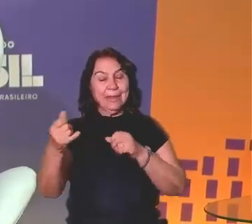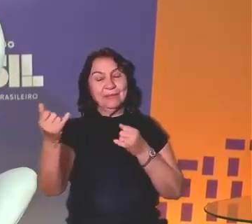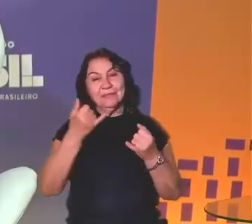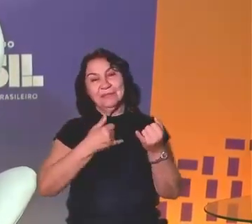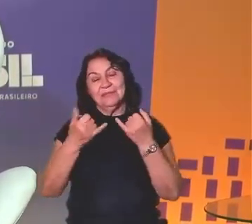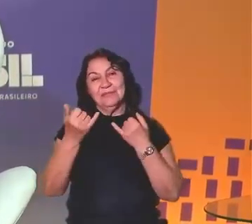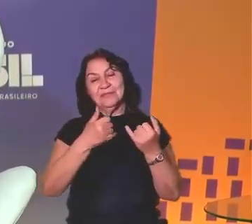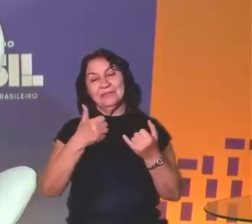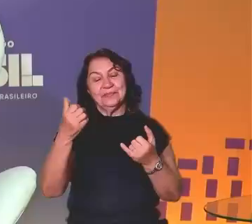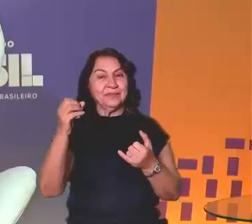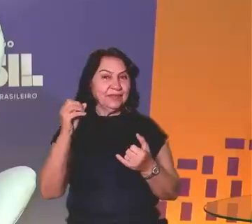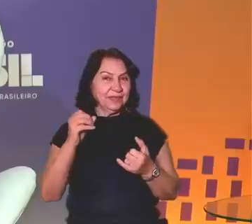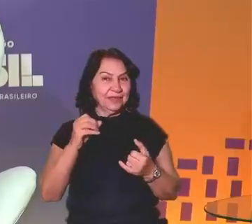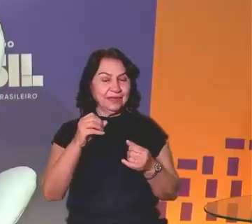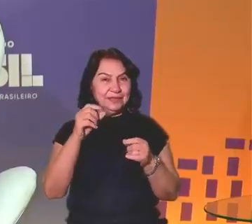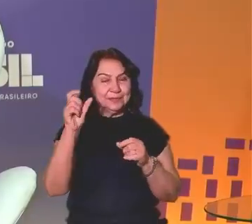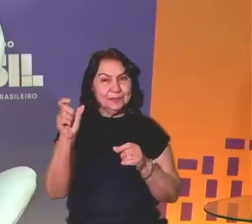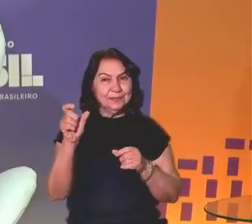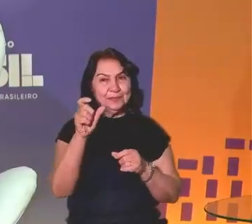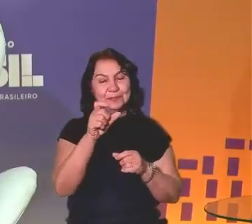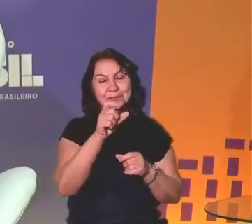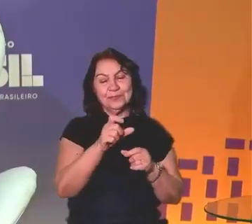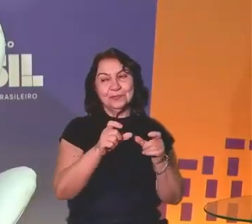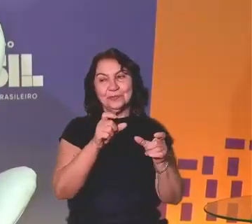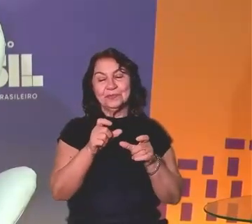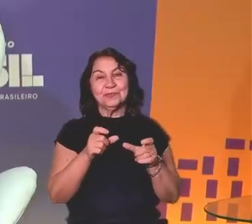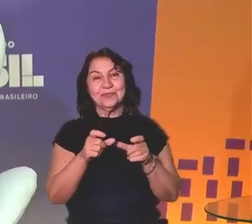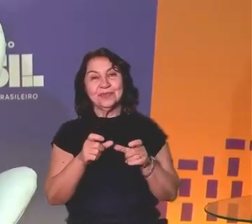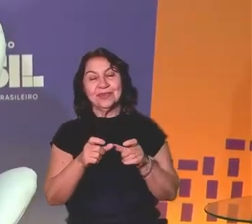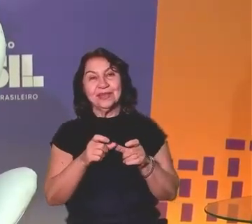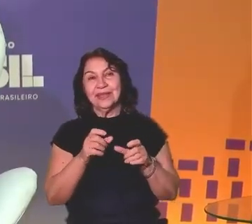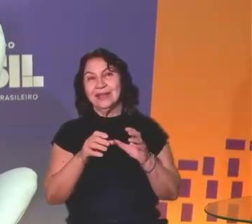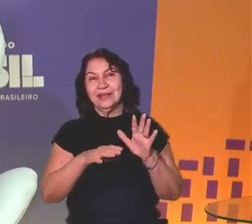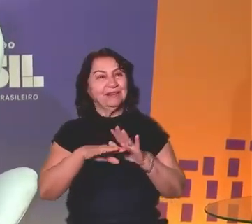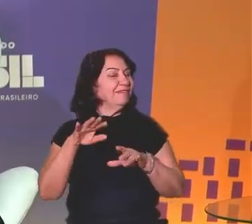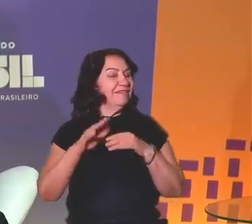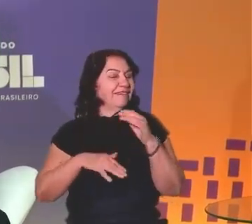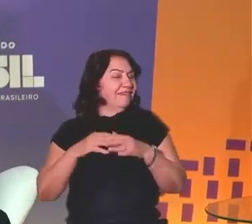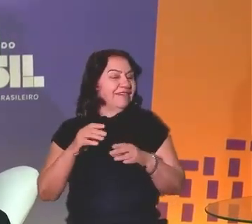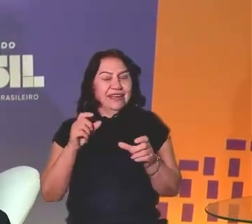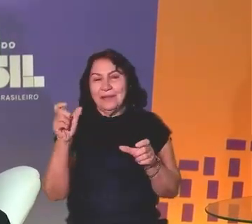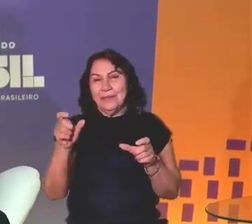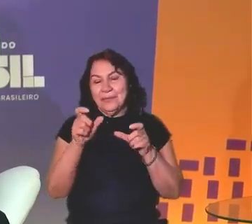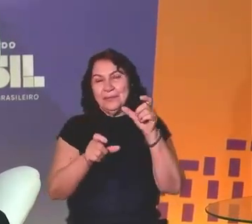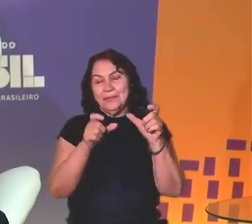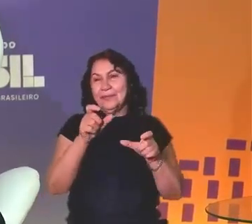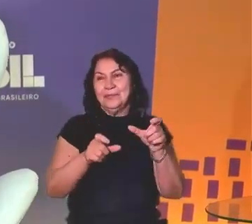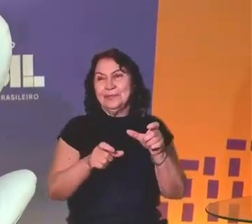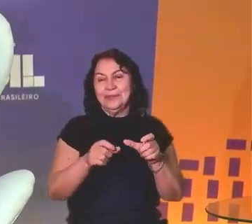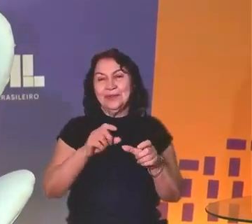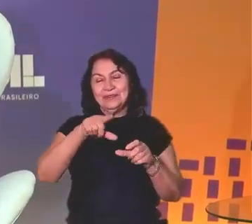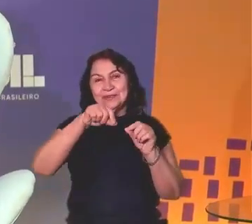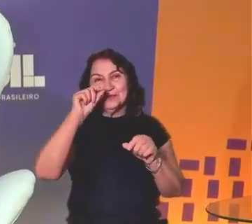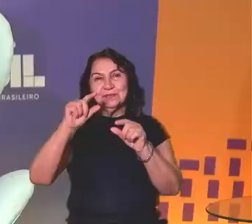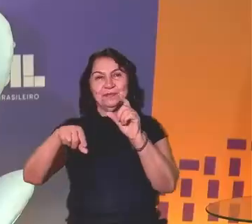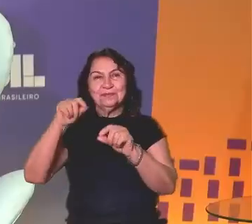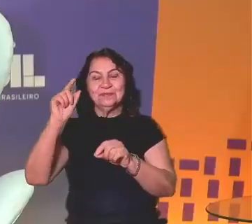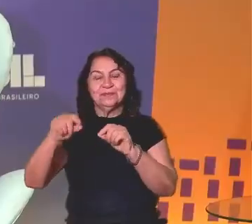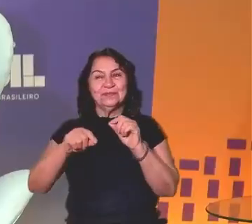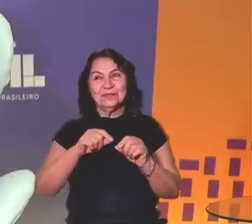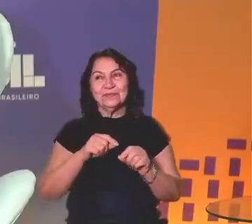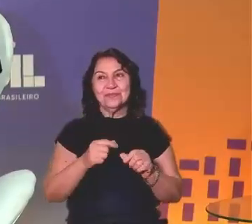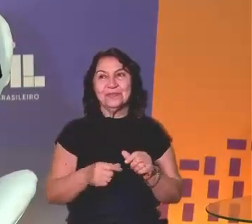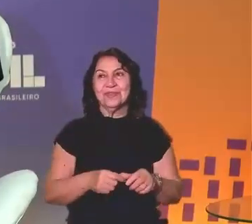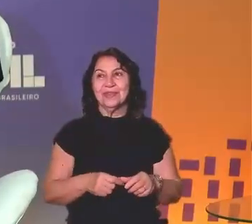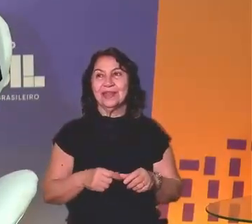10 palavras aí. Pode ser aleatória, pode ir de skate, sorvete, luz, pode ser a palavra que vocês quiserem. Vamos começar com vocês aqui para ninguém